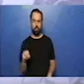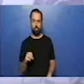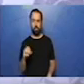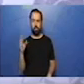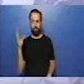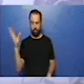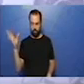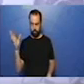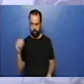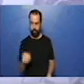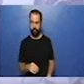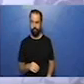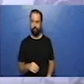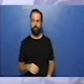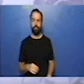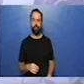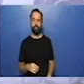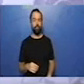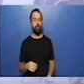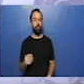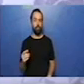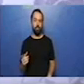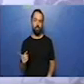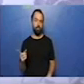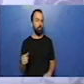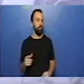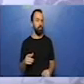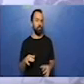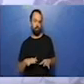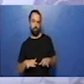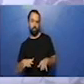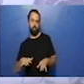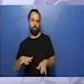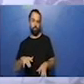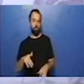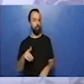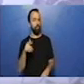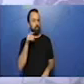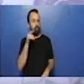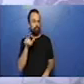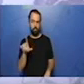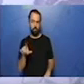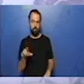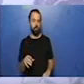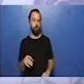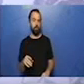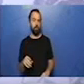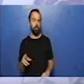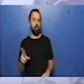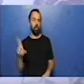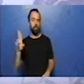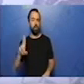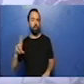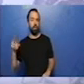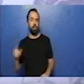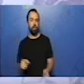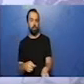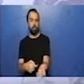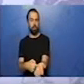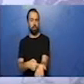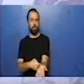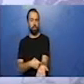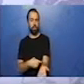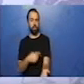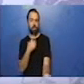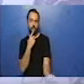Esse outro protozoário, ele não se locomove, ele se locomove a partir do fluxo do sangue. Ele não tem estrutura